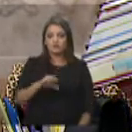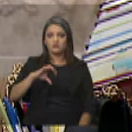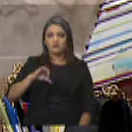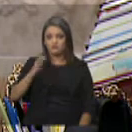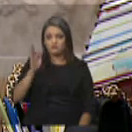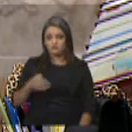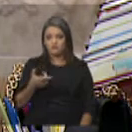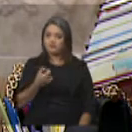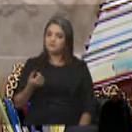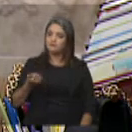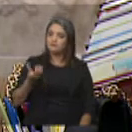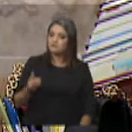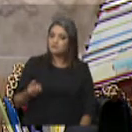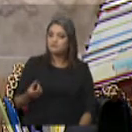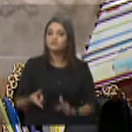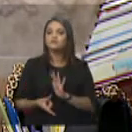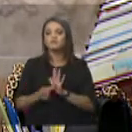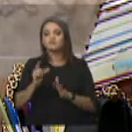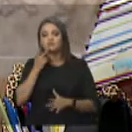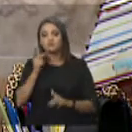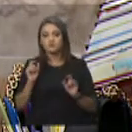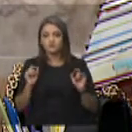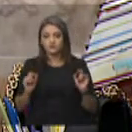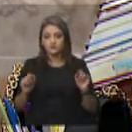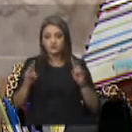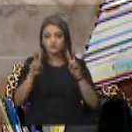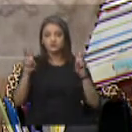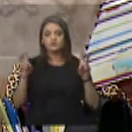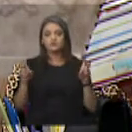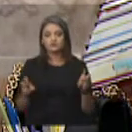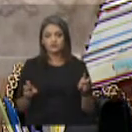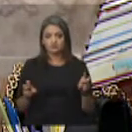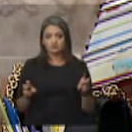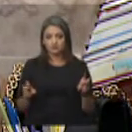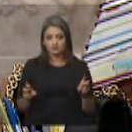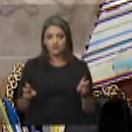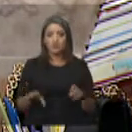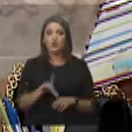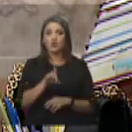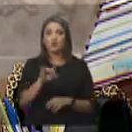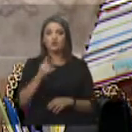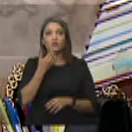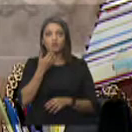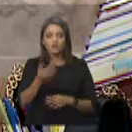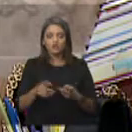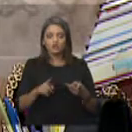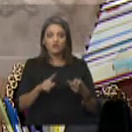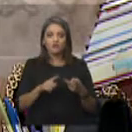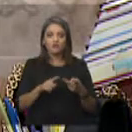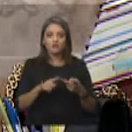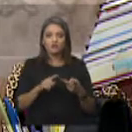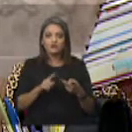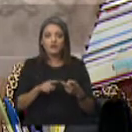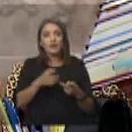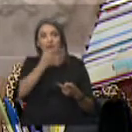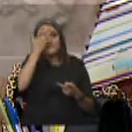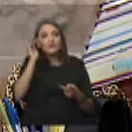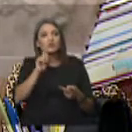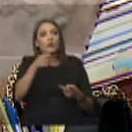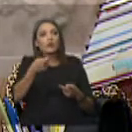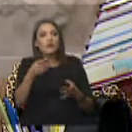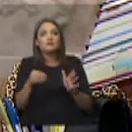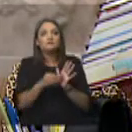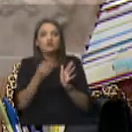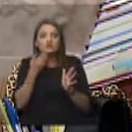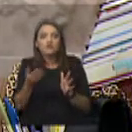8.789/2016, que outrora dispunha sobre a matéria e são data da solicitação, identificação do solicitante, telefone,